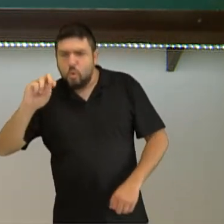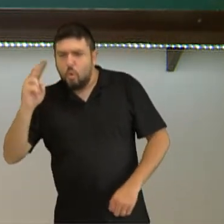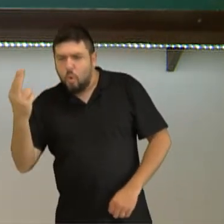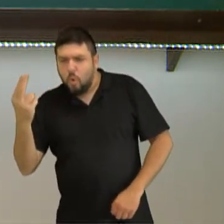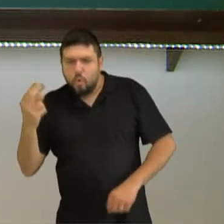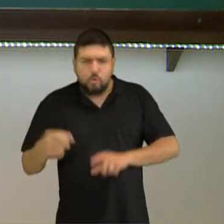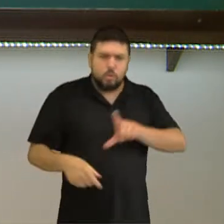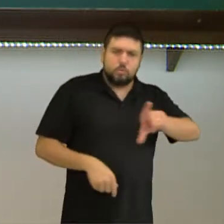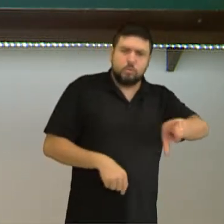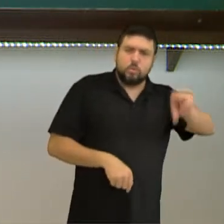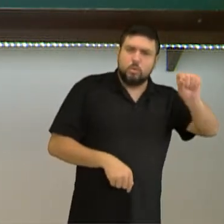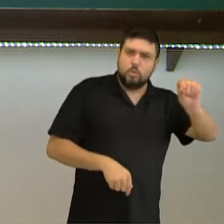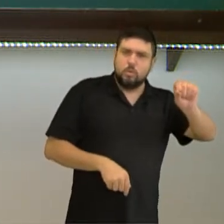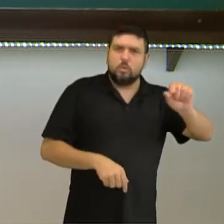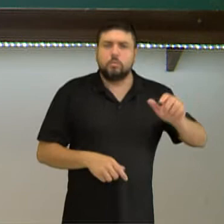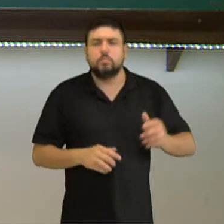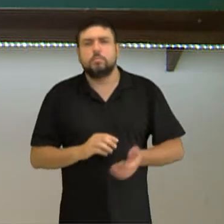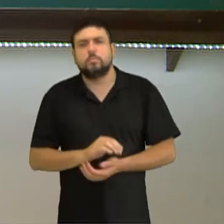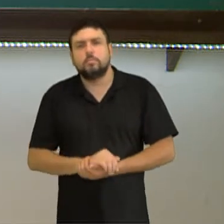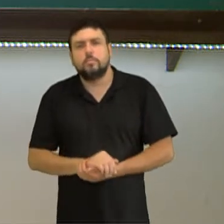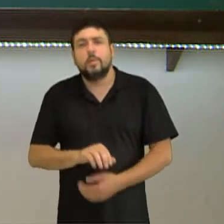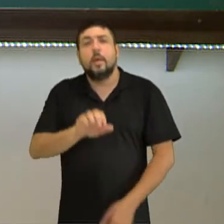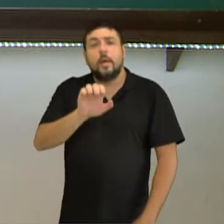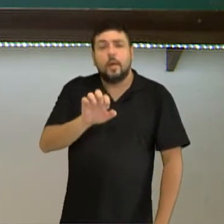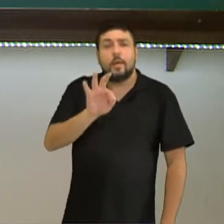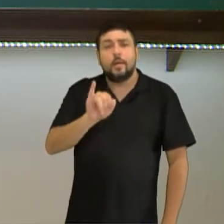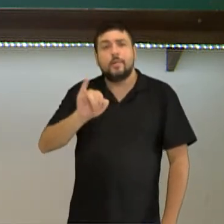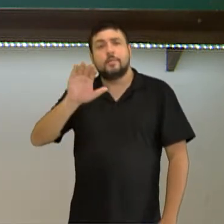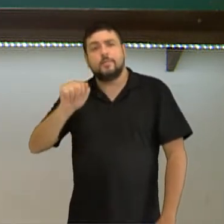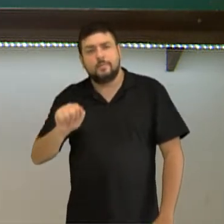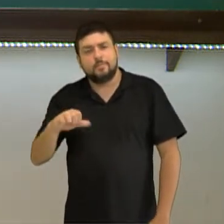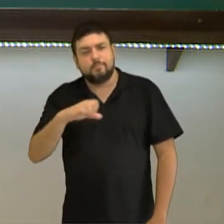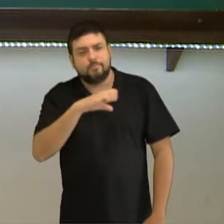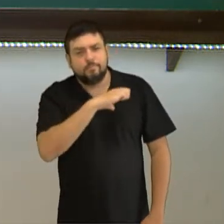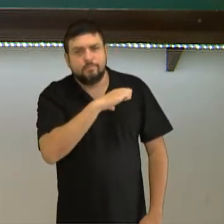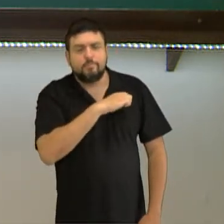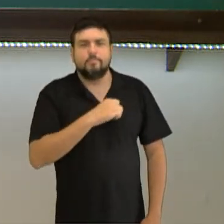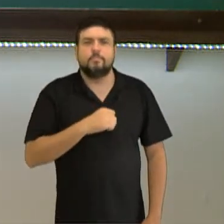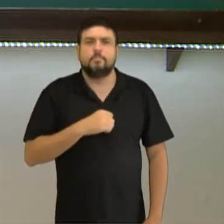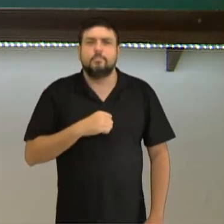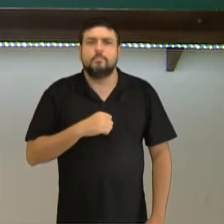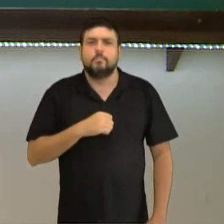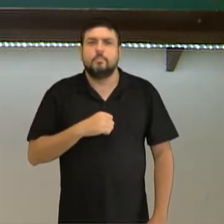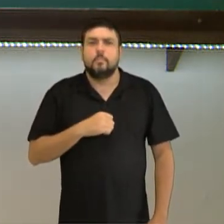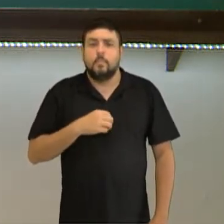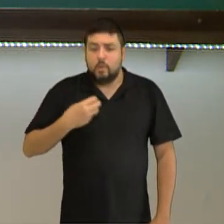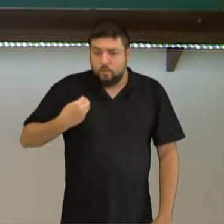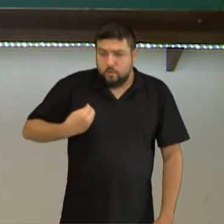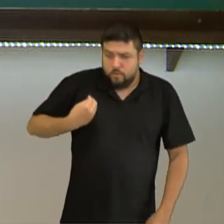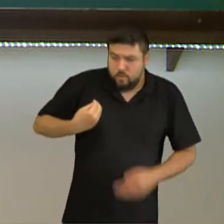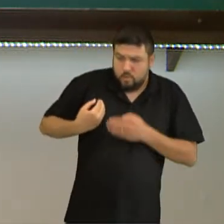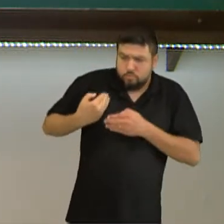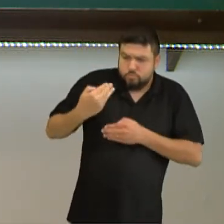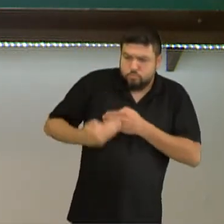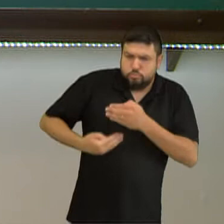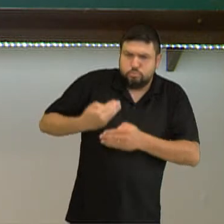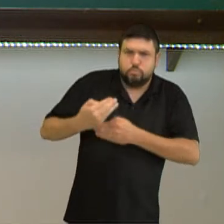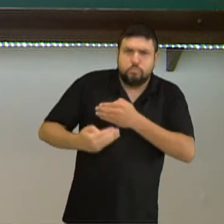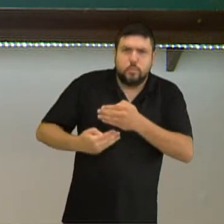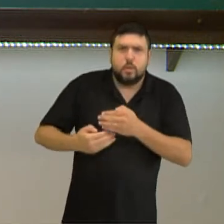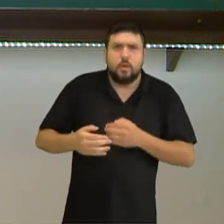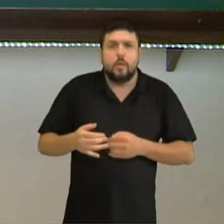outro caminho. Ética. Sim, você tem várias escolhas ao longo do seu dia. Você de manhã